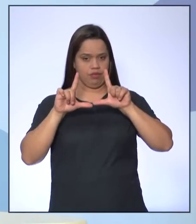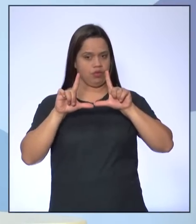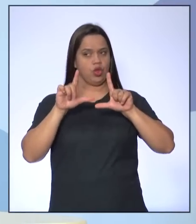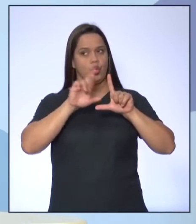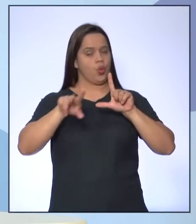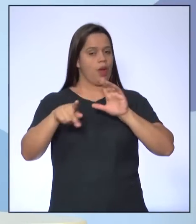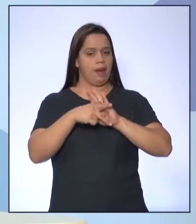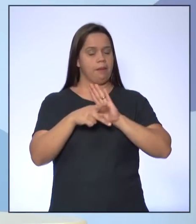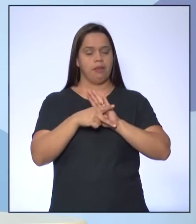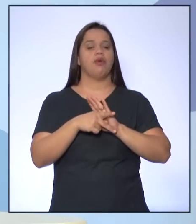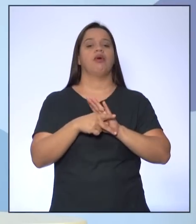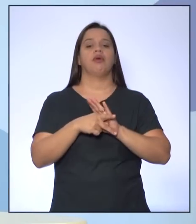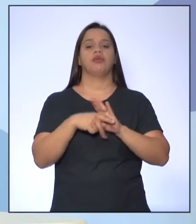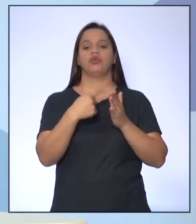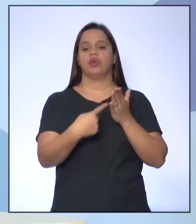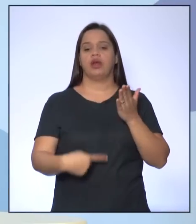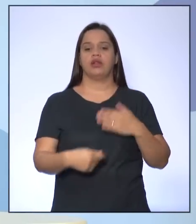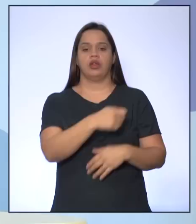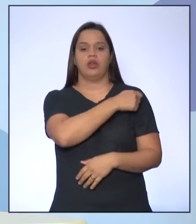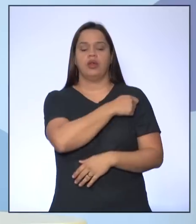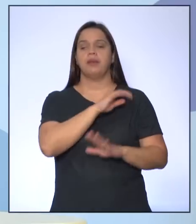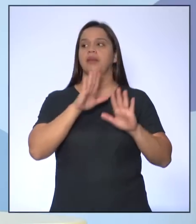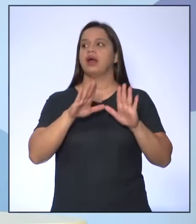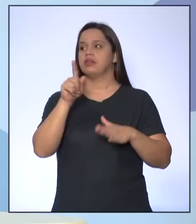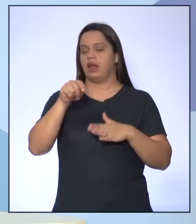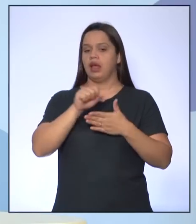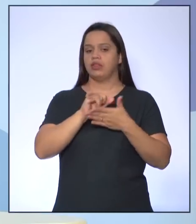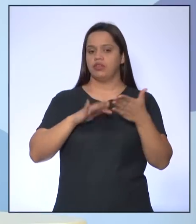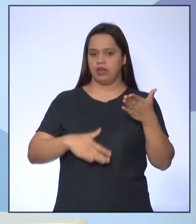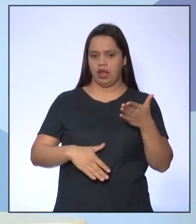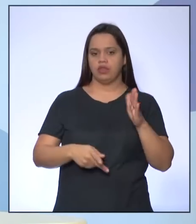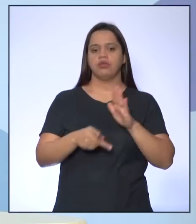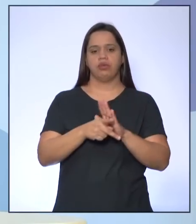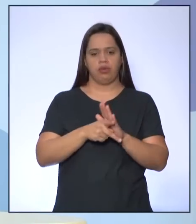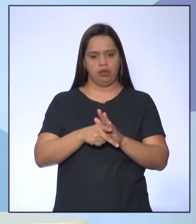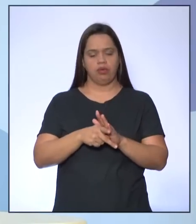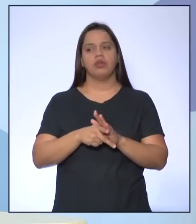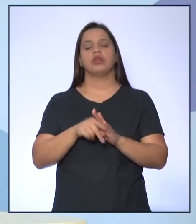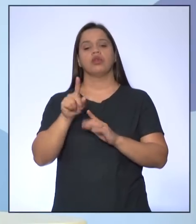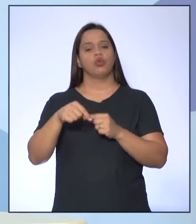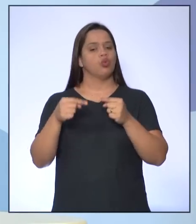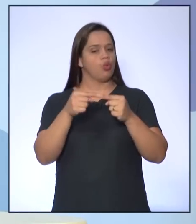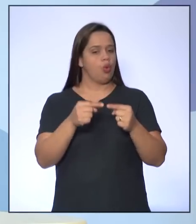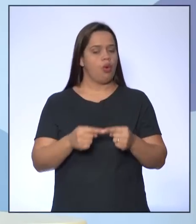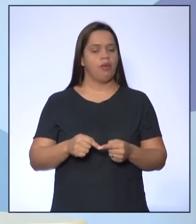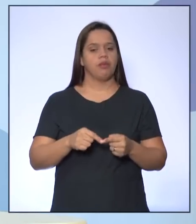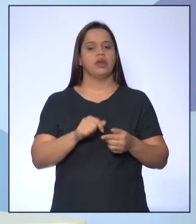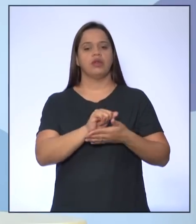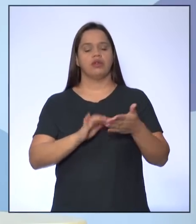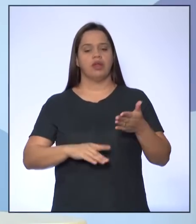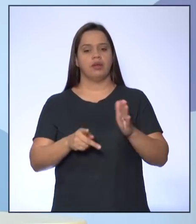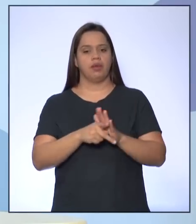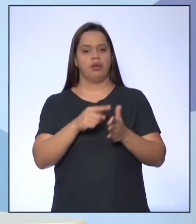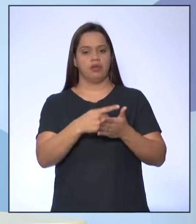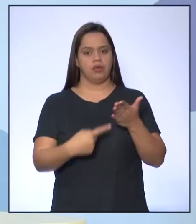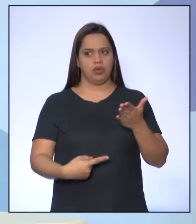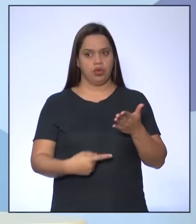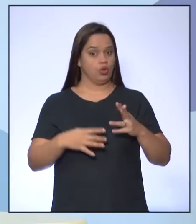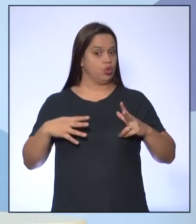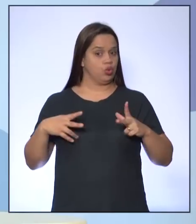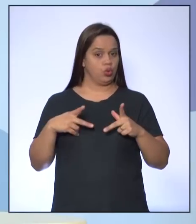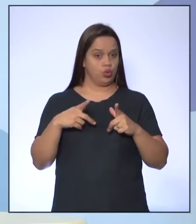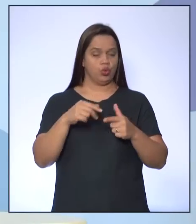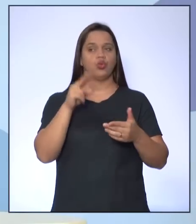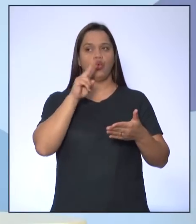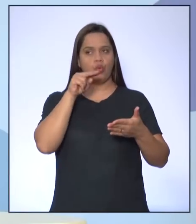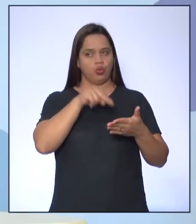mas são atividades que remetem, sim, a atividades da apostila. Todas elas são influenciadas pela apostila